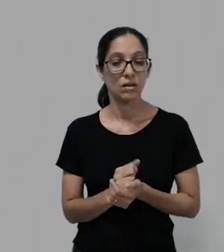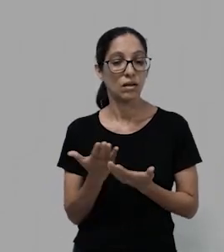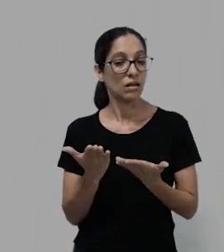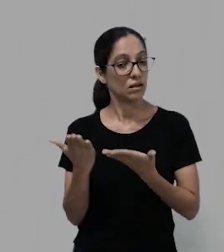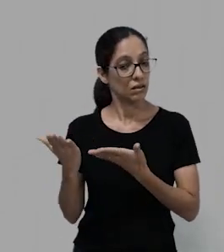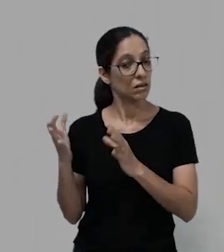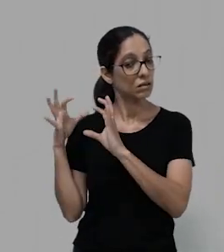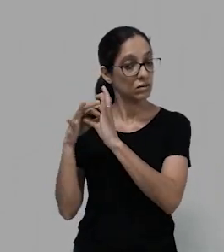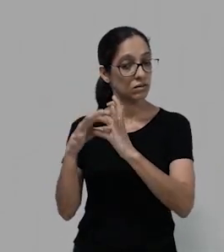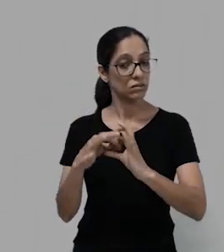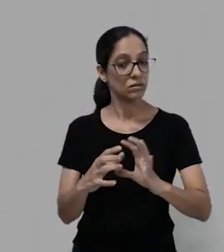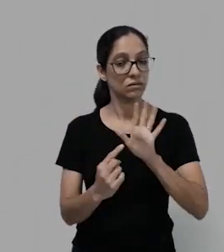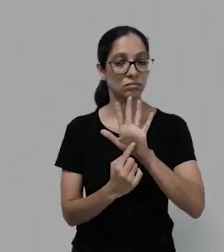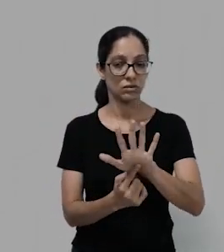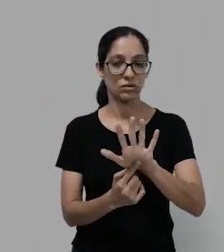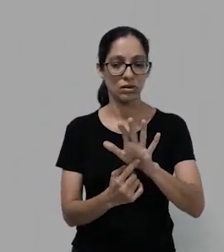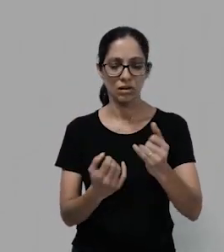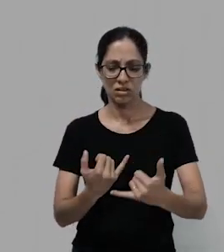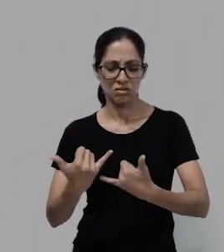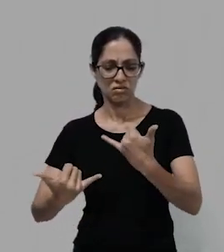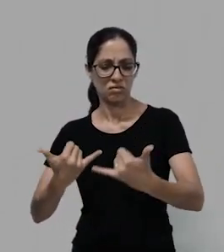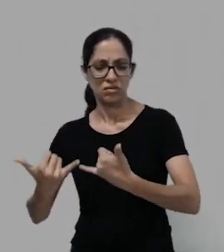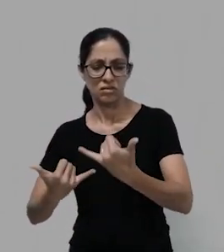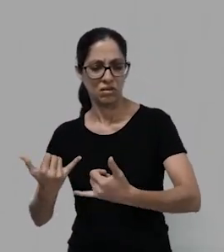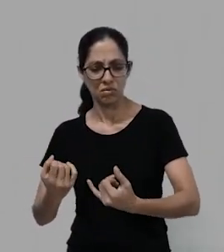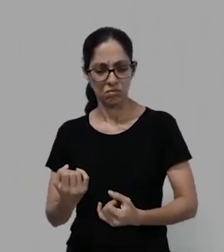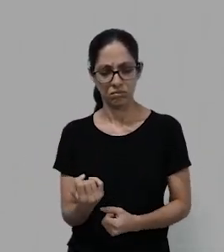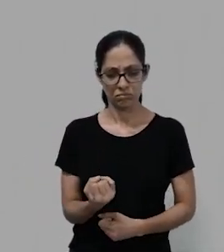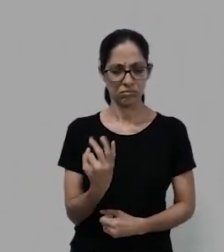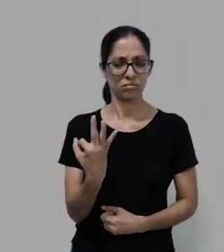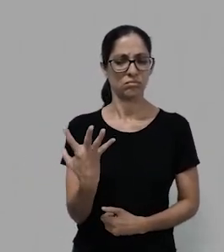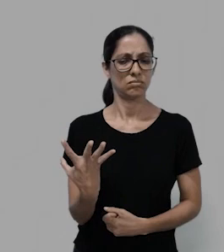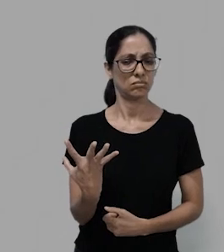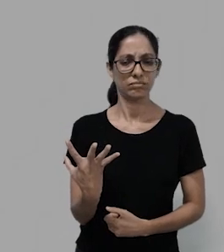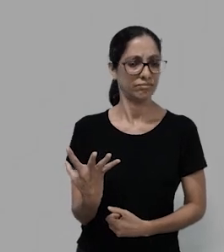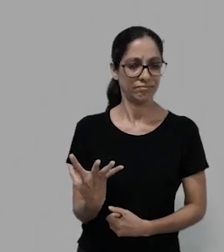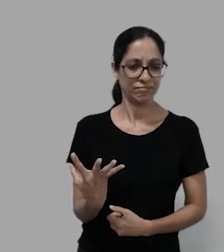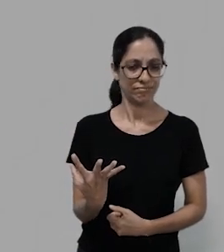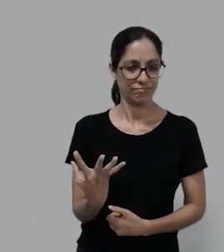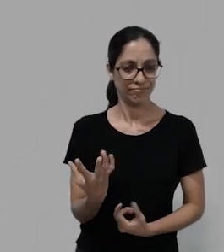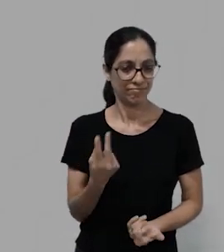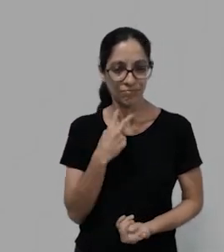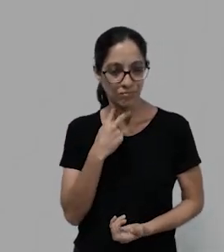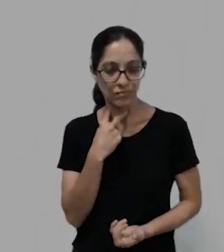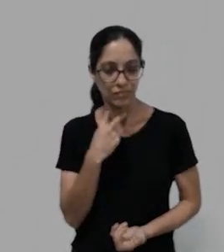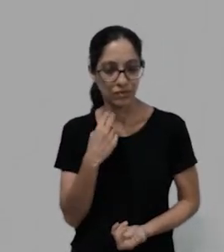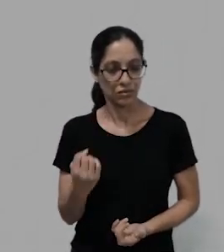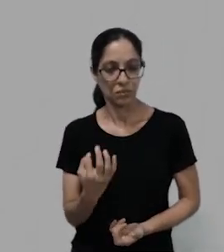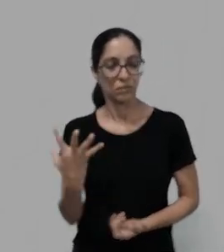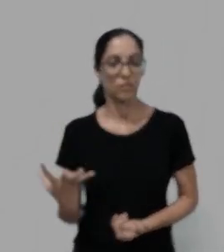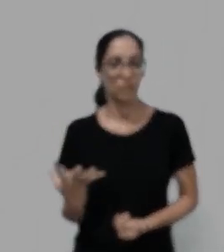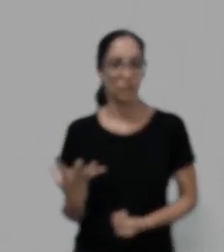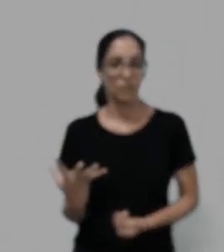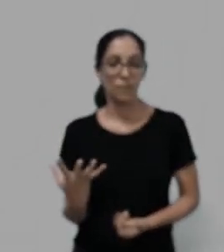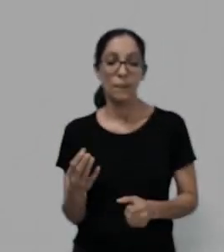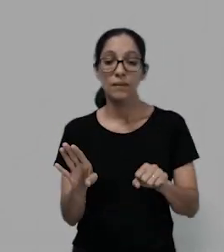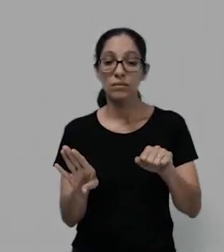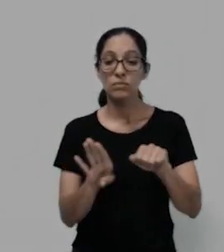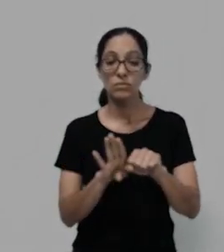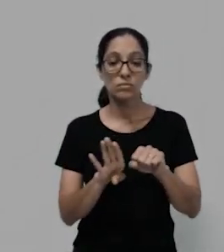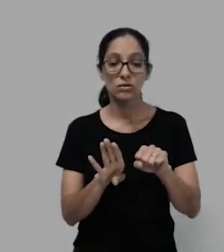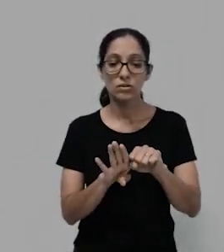aqui nesse contexto, diversão, eu não conto uma diversão, duas diversões, três diversões. Tá? Diversão é um